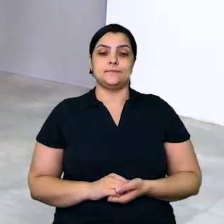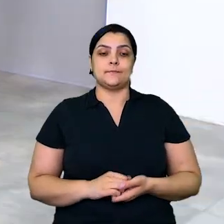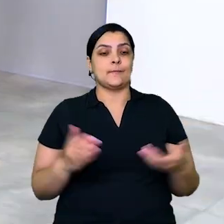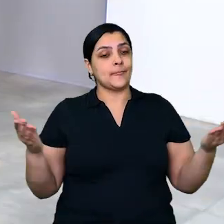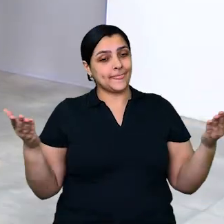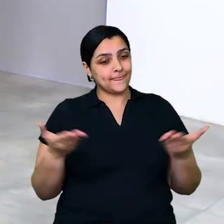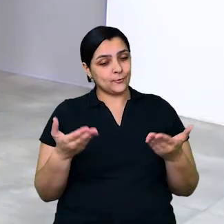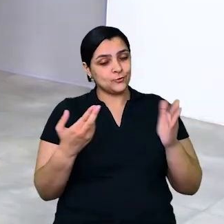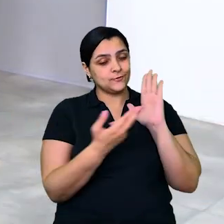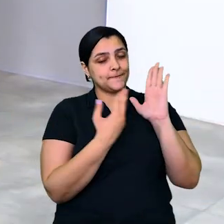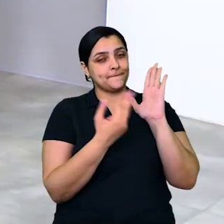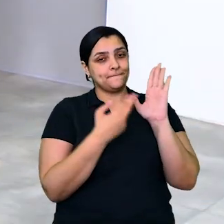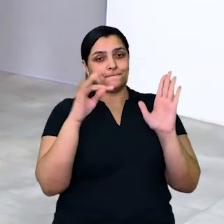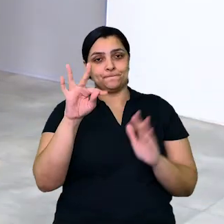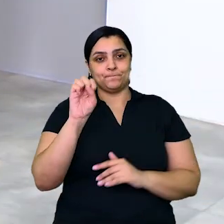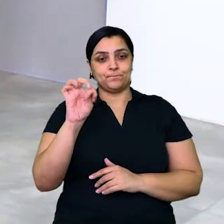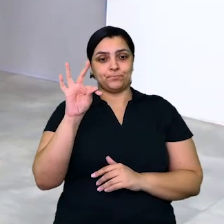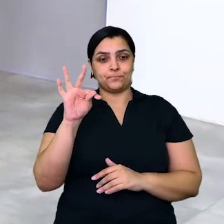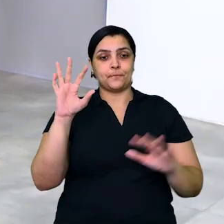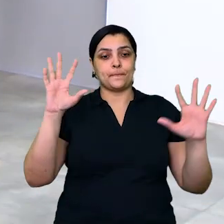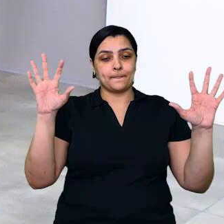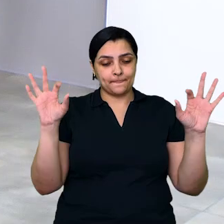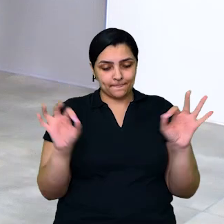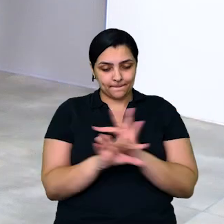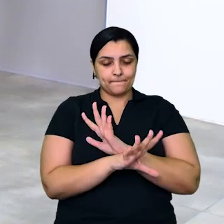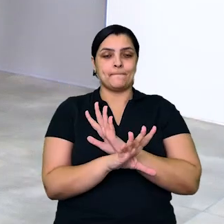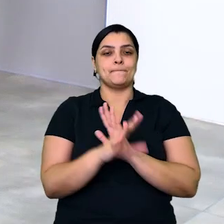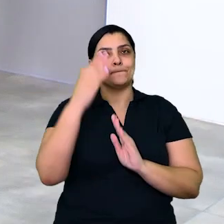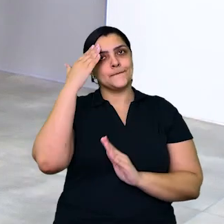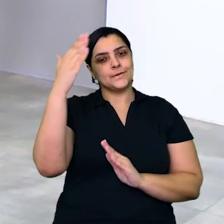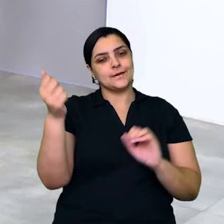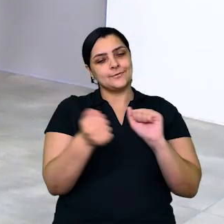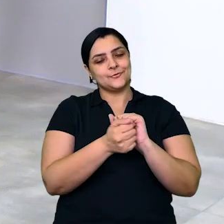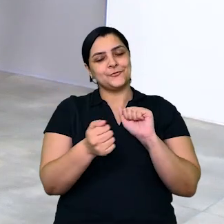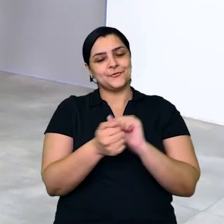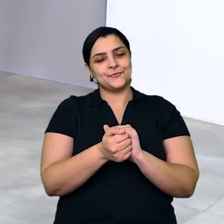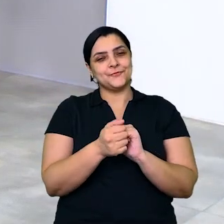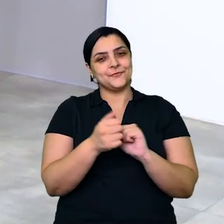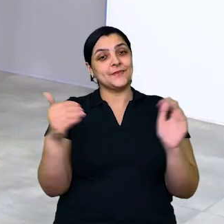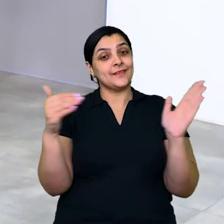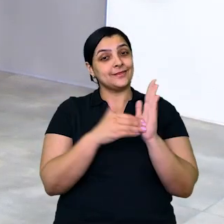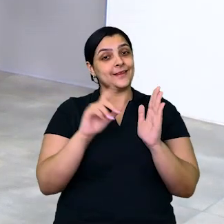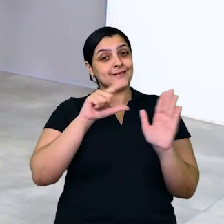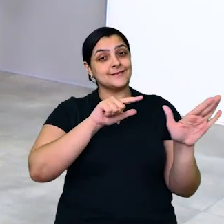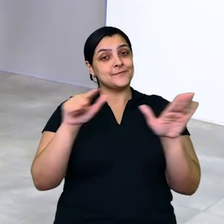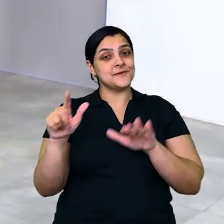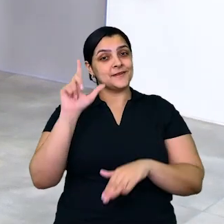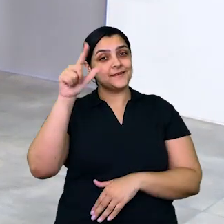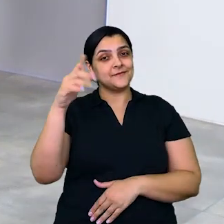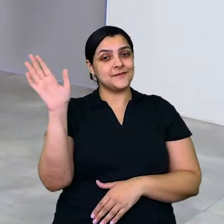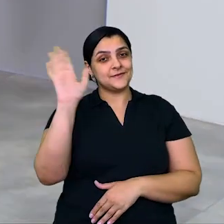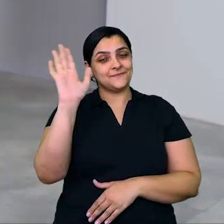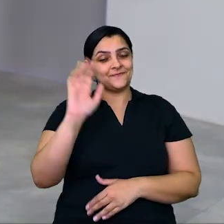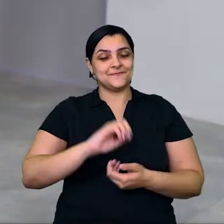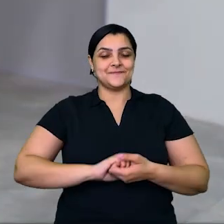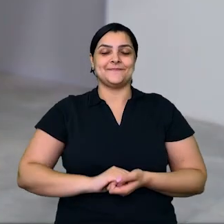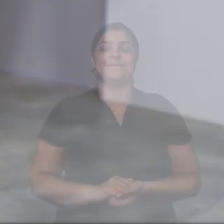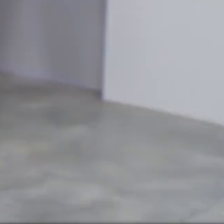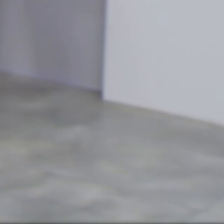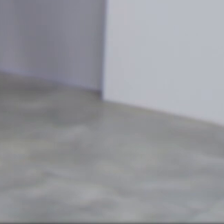Bom, por hoje o Revista TST fica por aqui. Muito obrigada pela sua companhia. A gente te espera na semana que vem. Tchau!